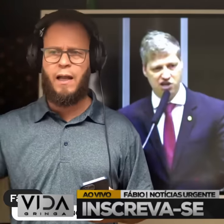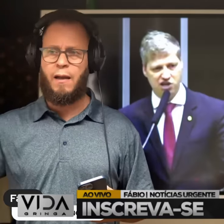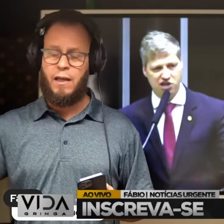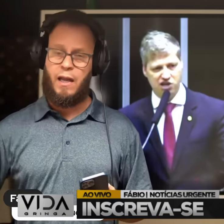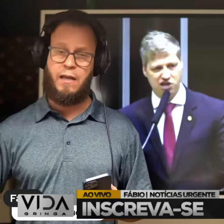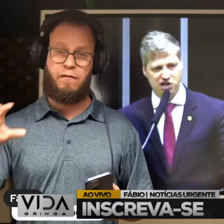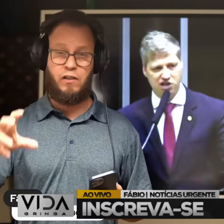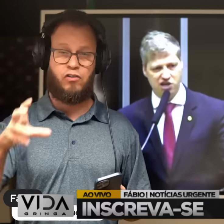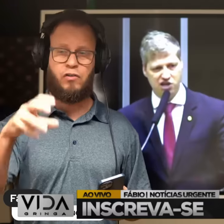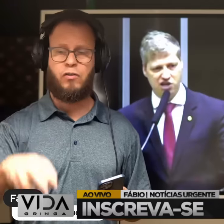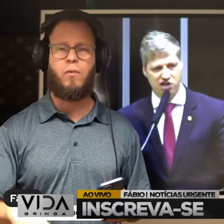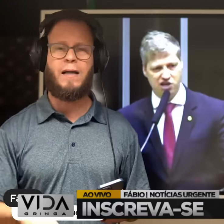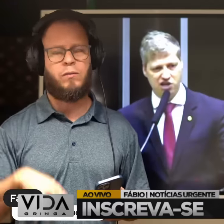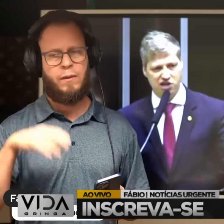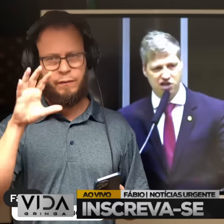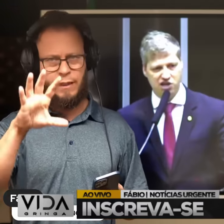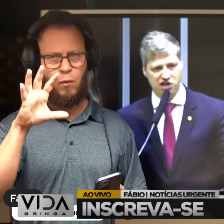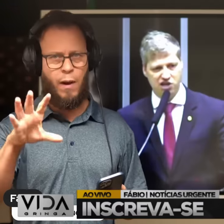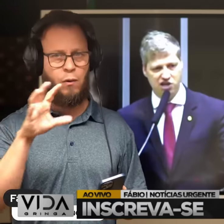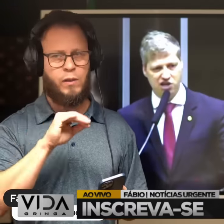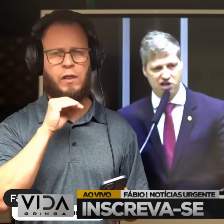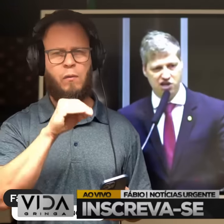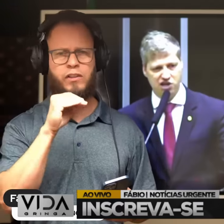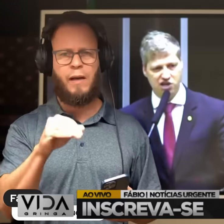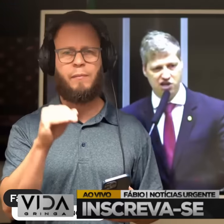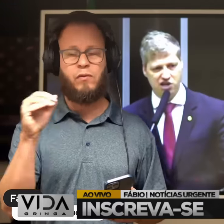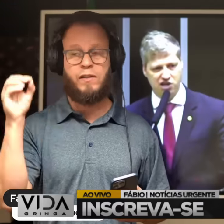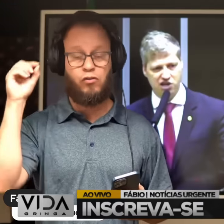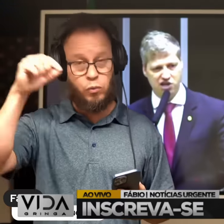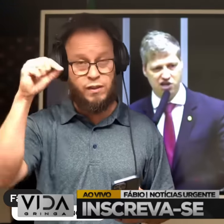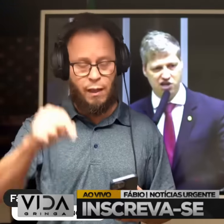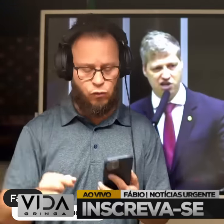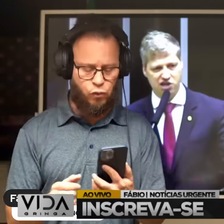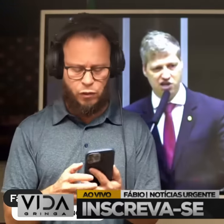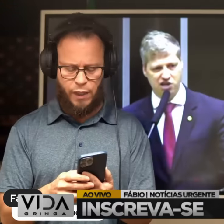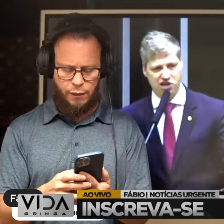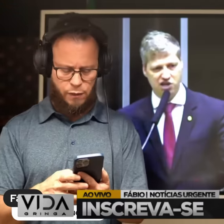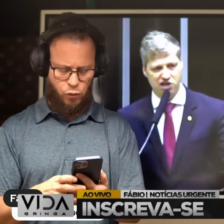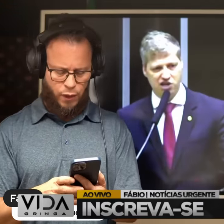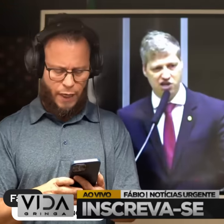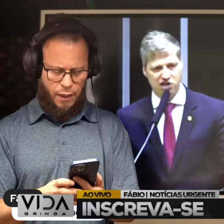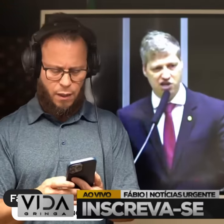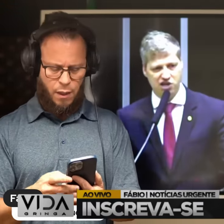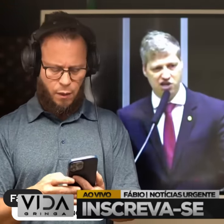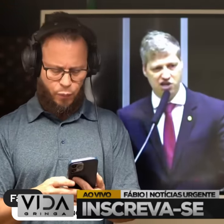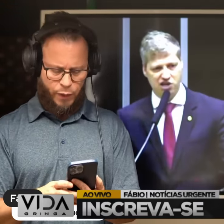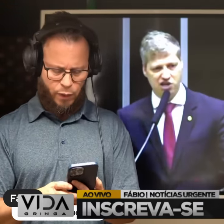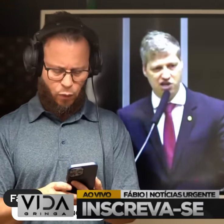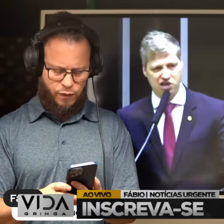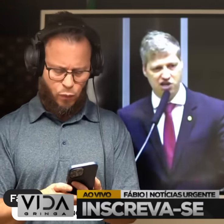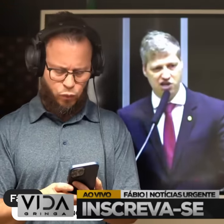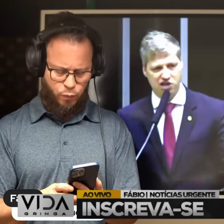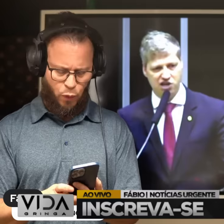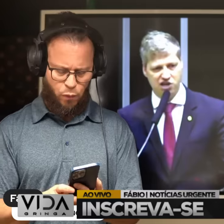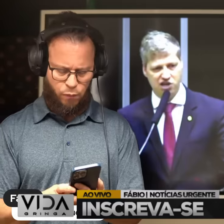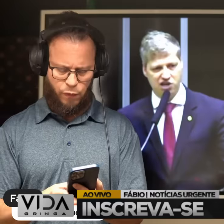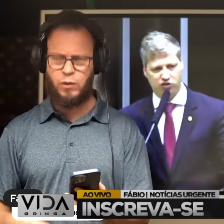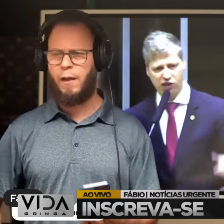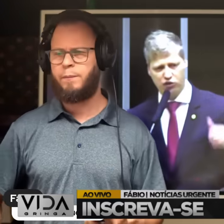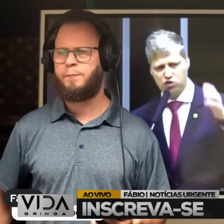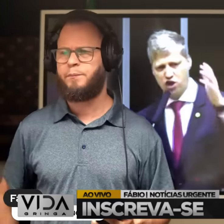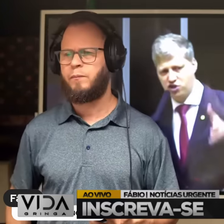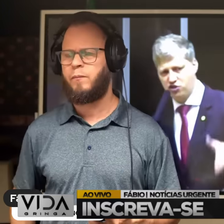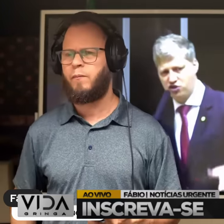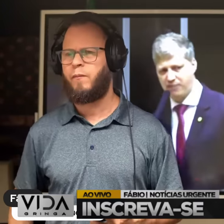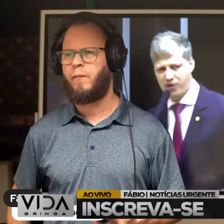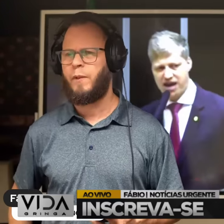vai ganhar. Em 2024, tem alguma coisa que eu vou mostrar para você sobre os Estados Unidos ainda. Segura aí, porque o negócio é muito bom. Vamos Tantos